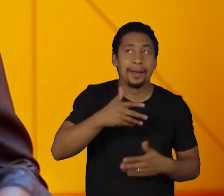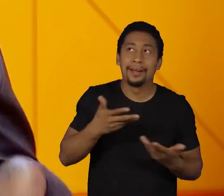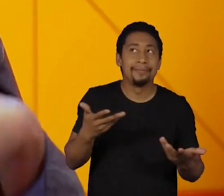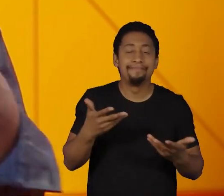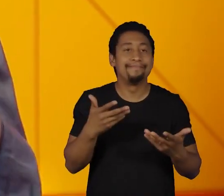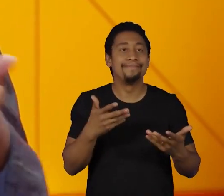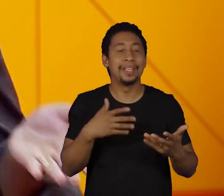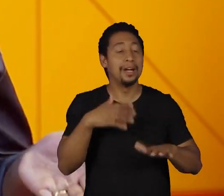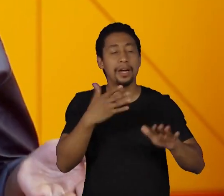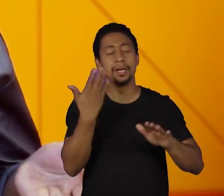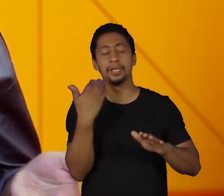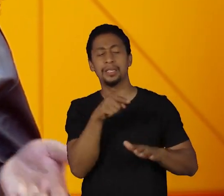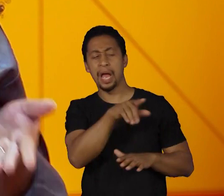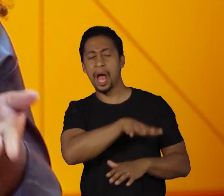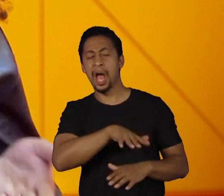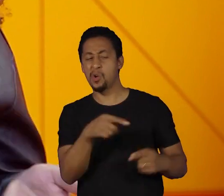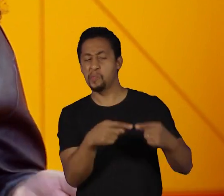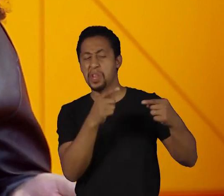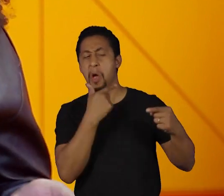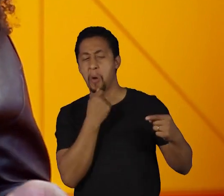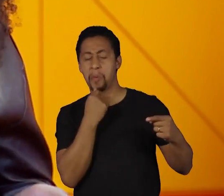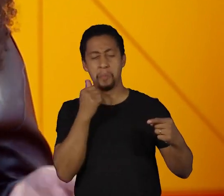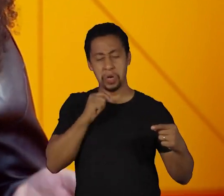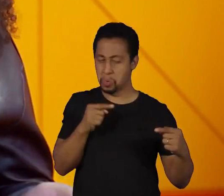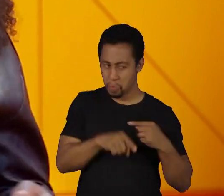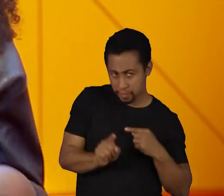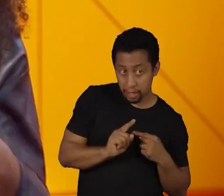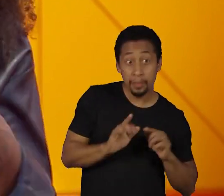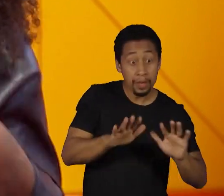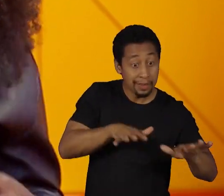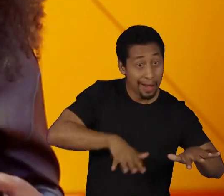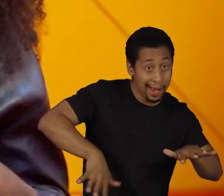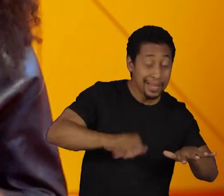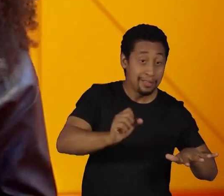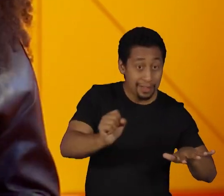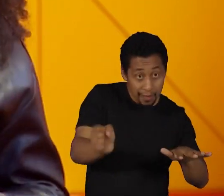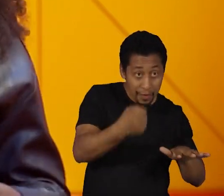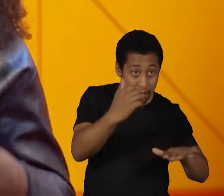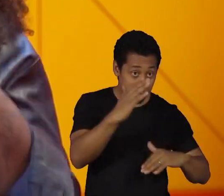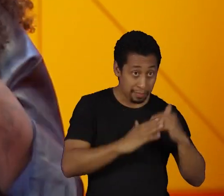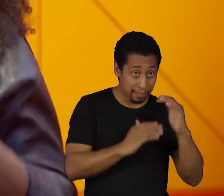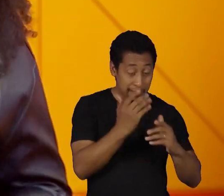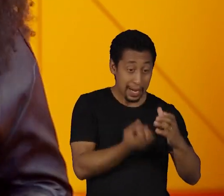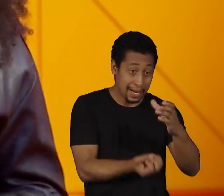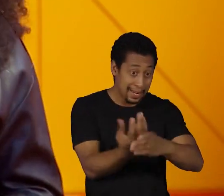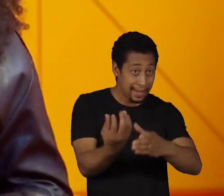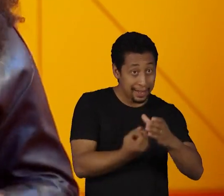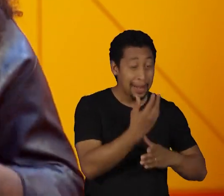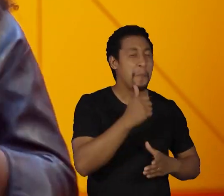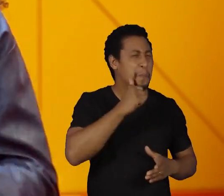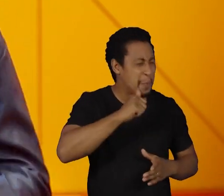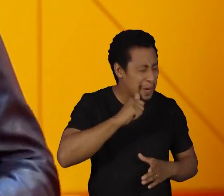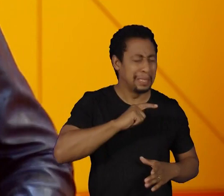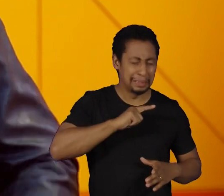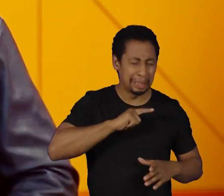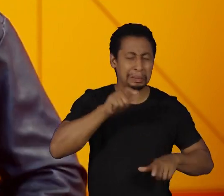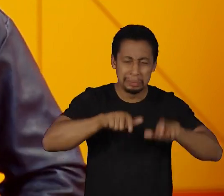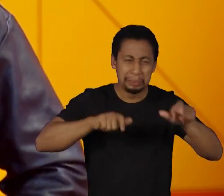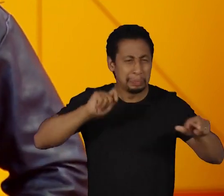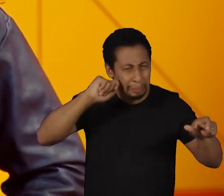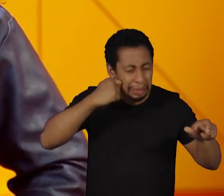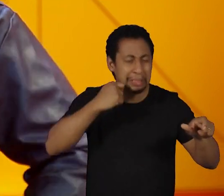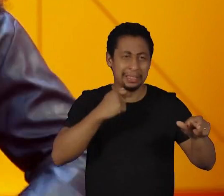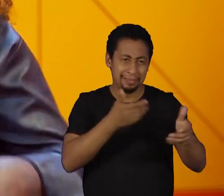masculinos, como o mercado de cervejas artesanais, que está cheio de gente preta, mulheres pretas